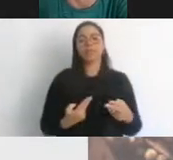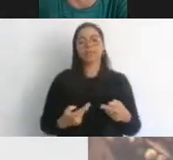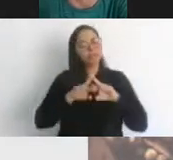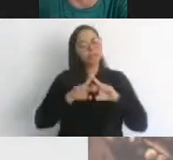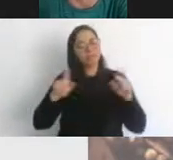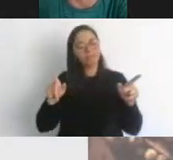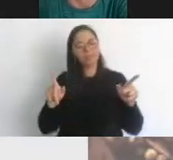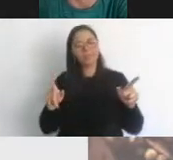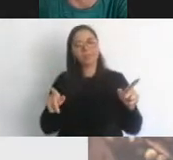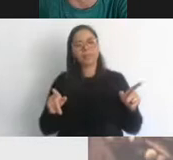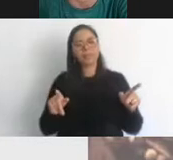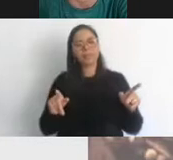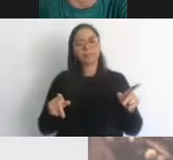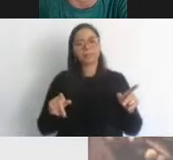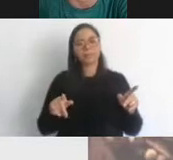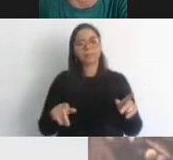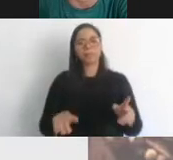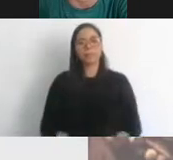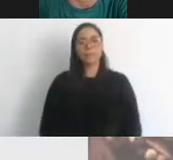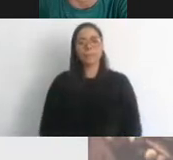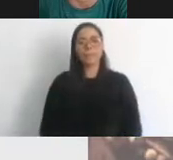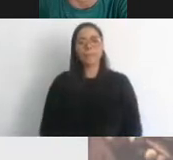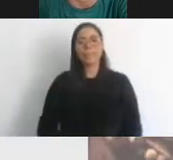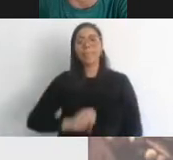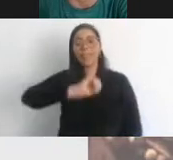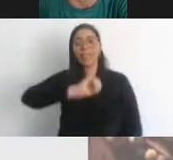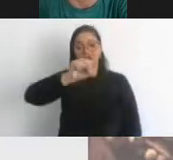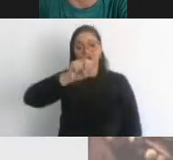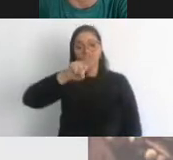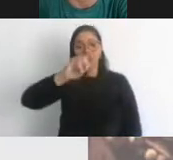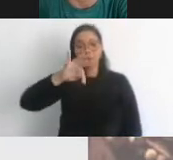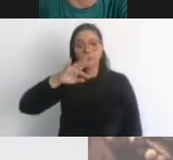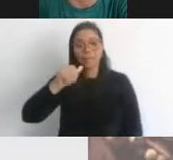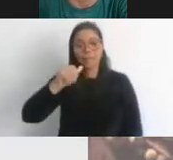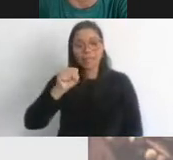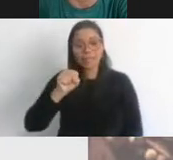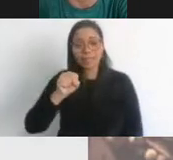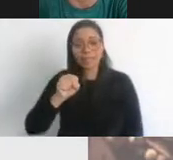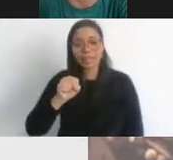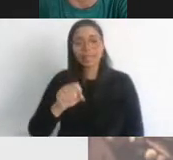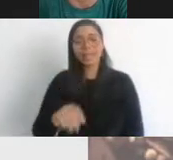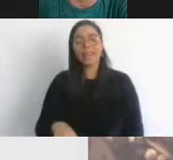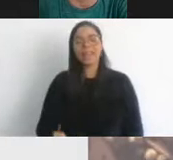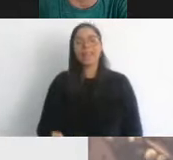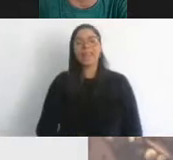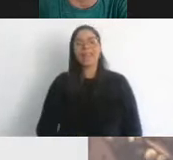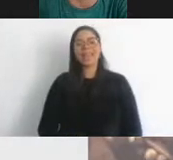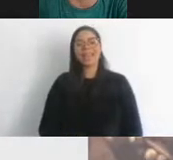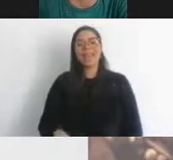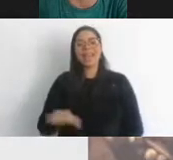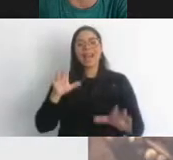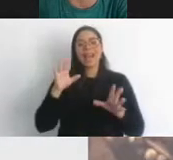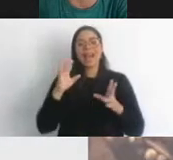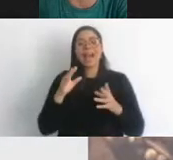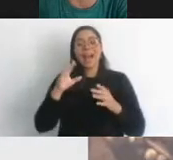o ex e o Jesuítas eles fizeram o seguinte eles aprenderam essas duas línguas para o